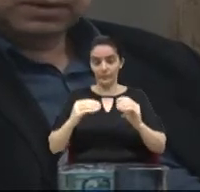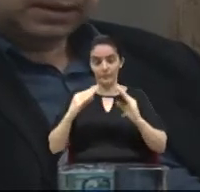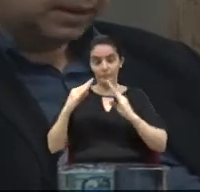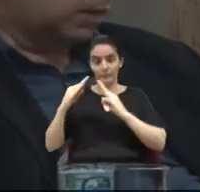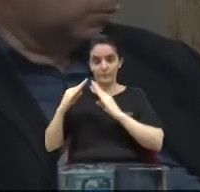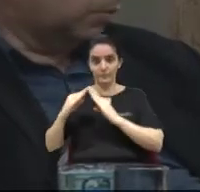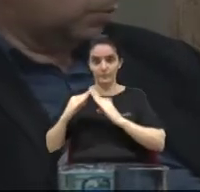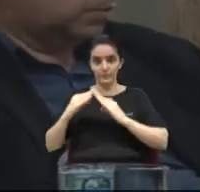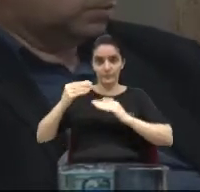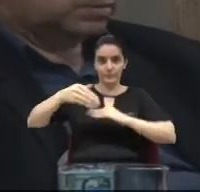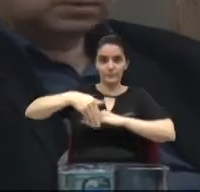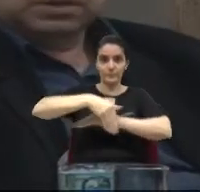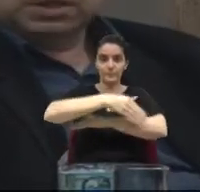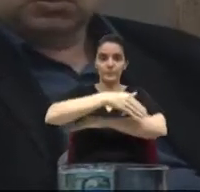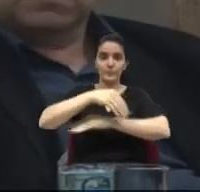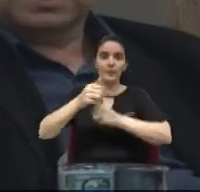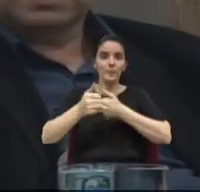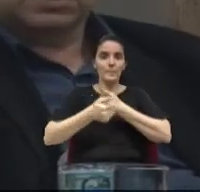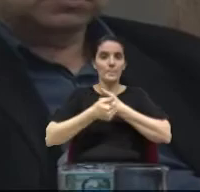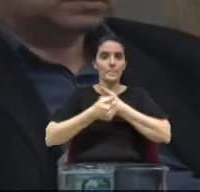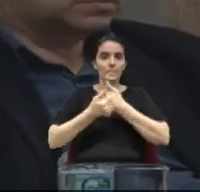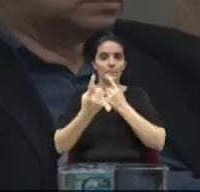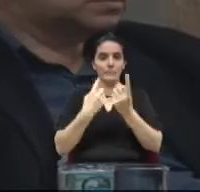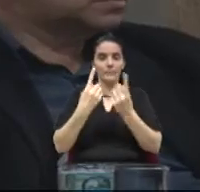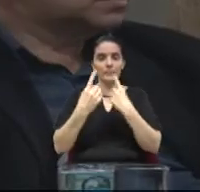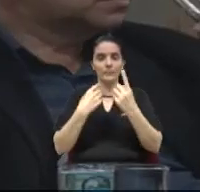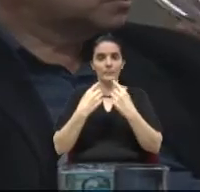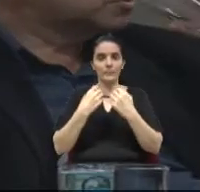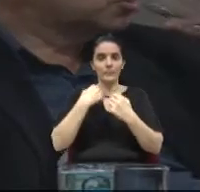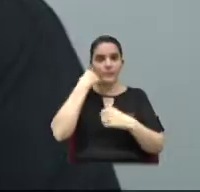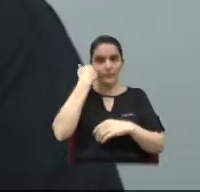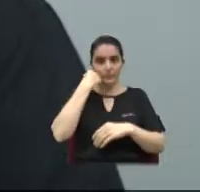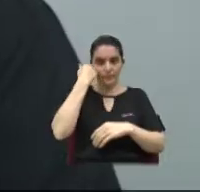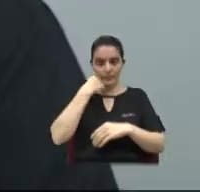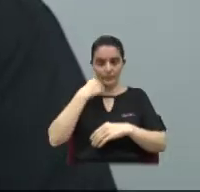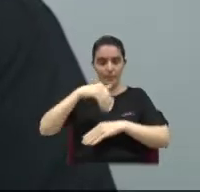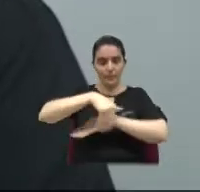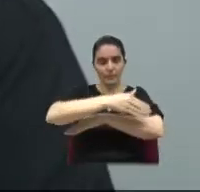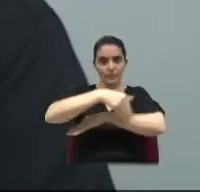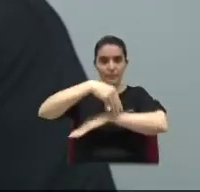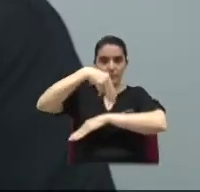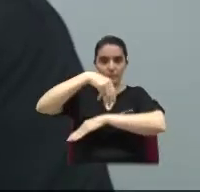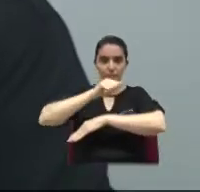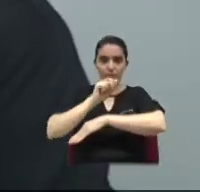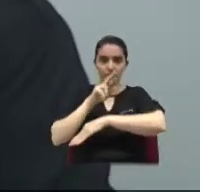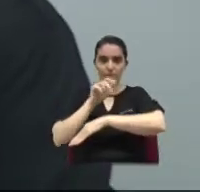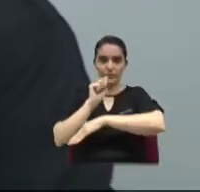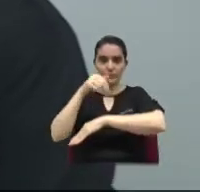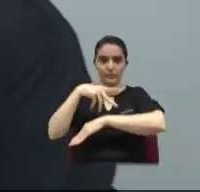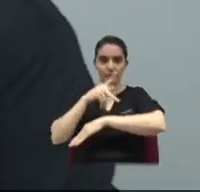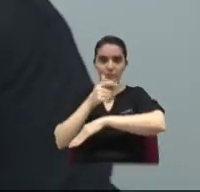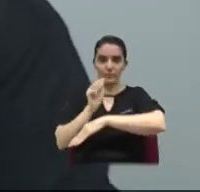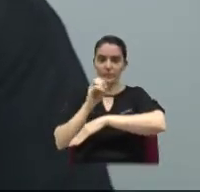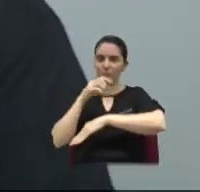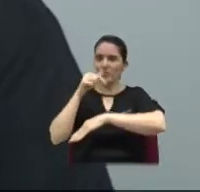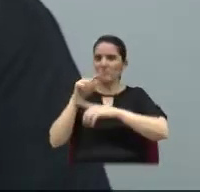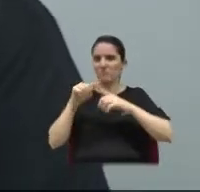ali nas mediações da Avenida Santa Bárbara, Rua Maranhão. Era um local totalmente